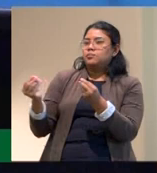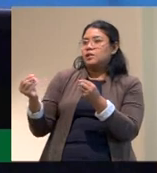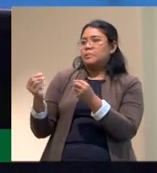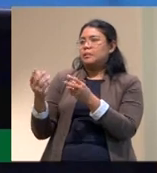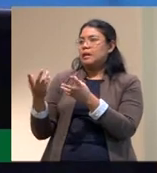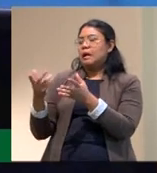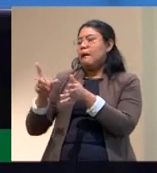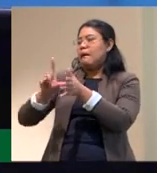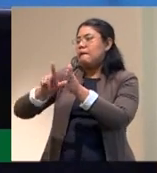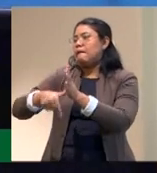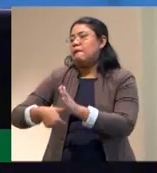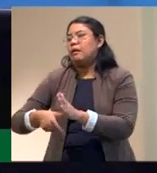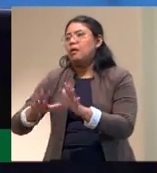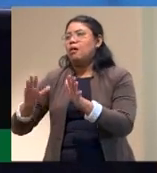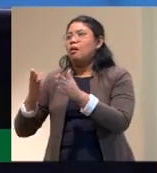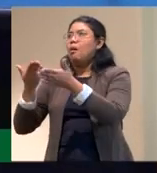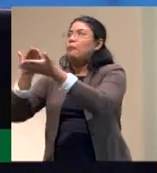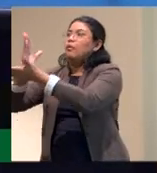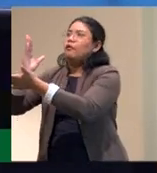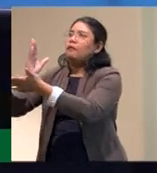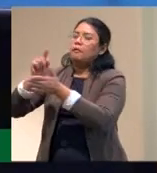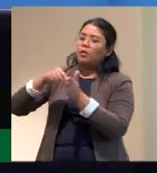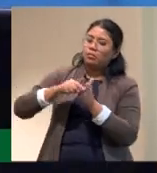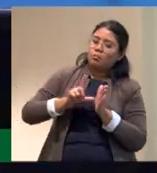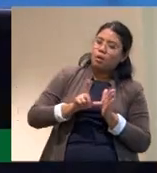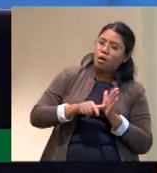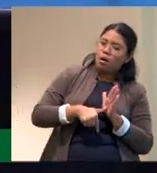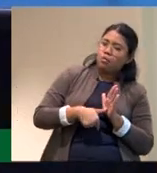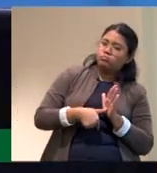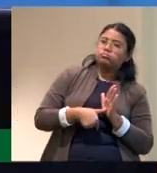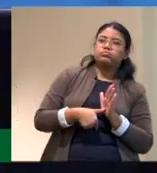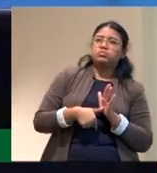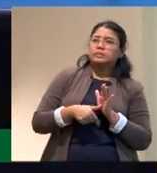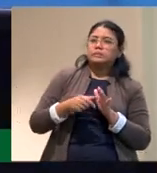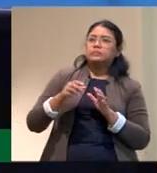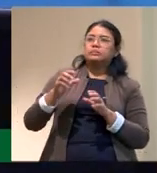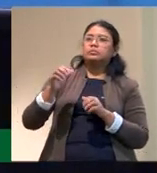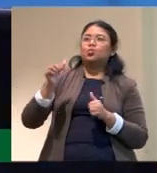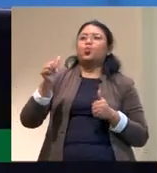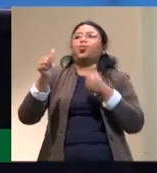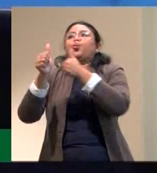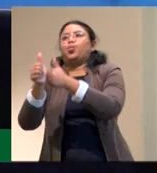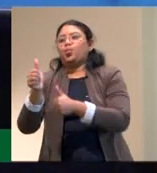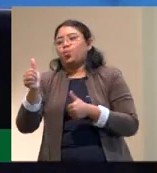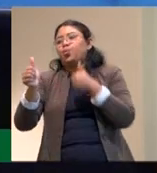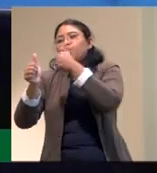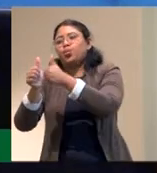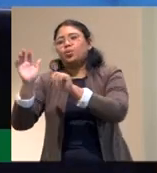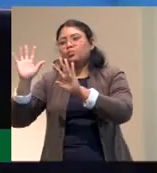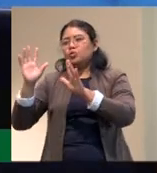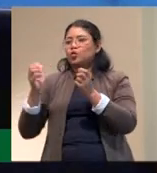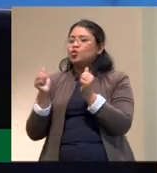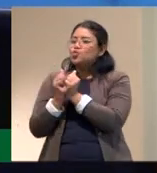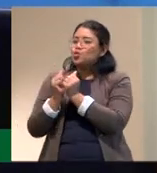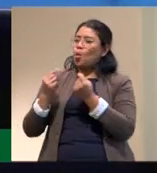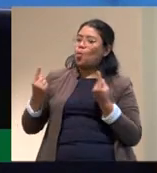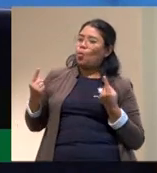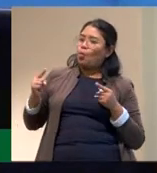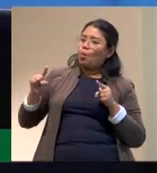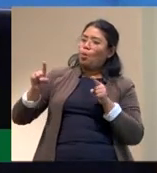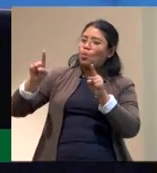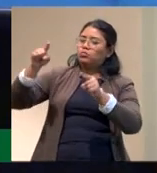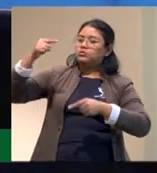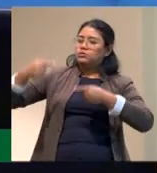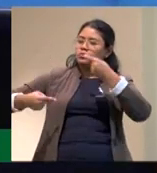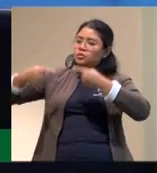depois, foi aprovada as diretrizes, e agora a rede vai ter que absorver as diretrizes. Não, a rede estava nesse debate